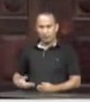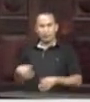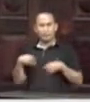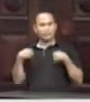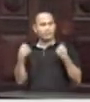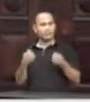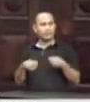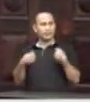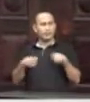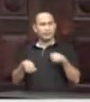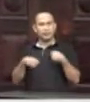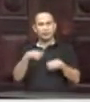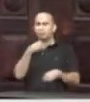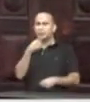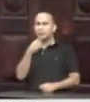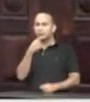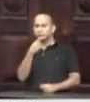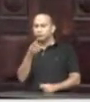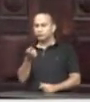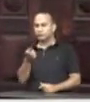deveriam ficar com o pé atrás.